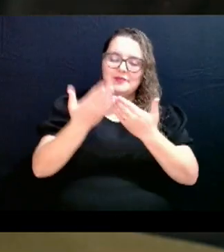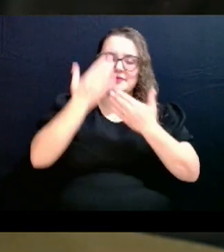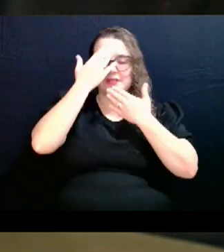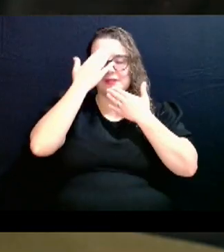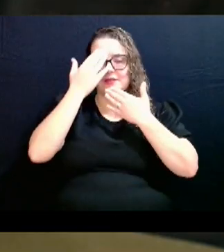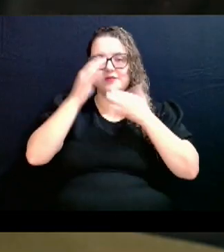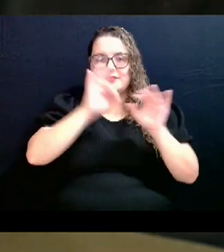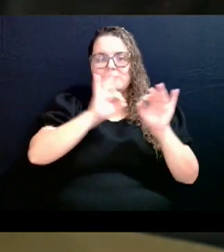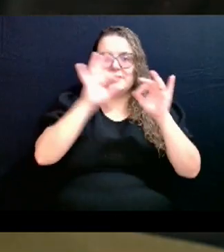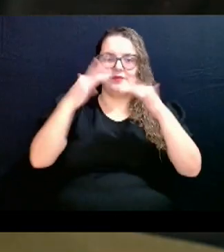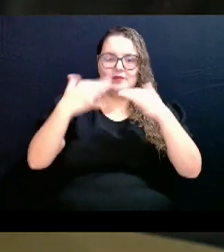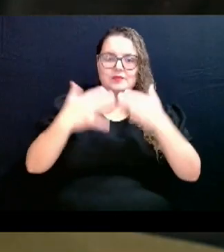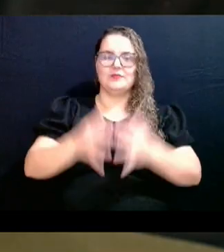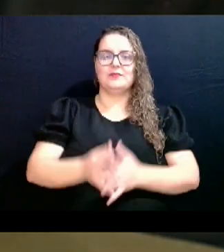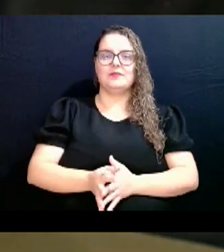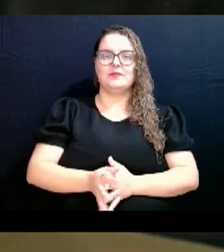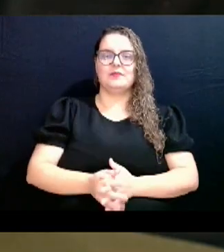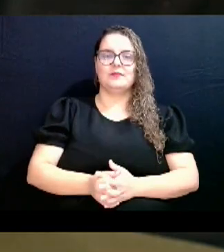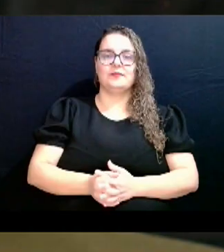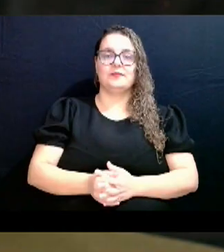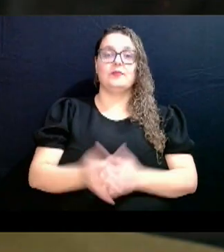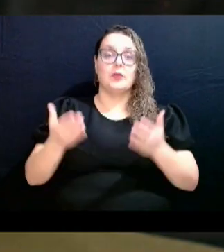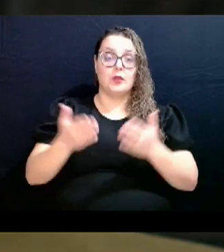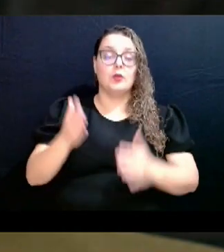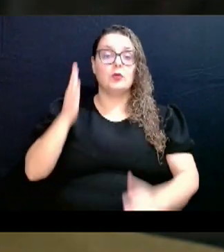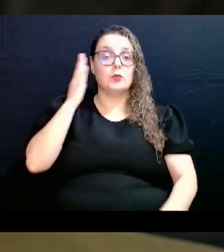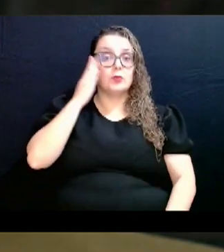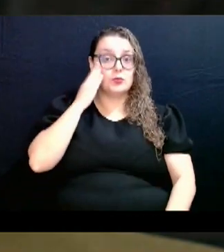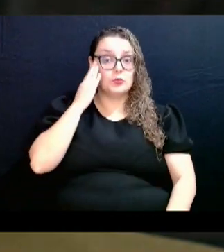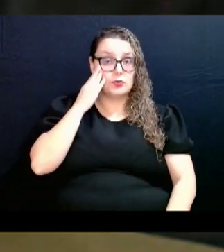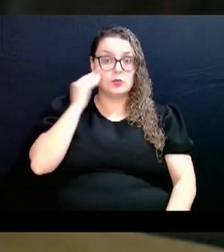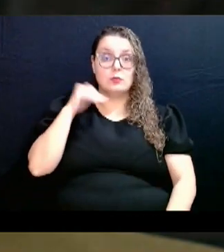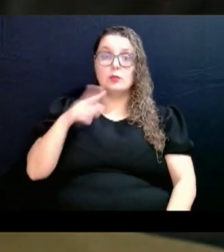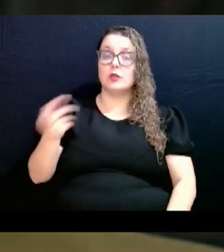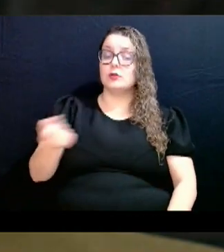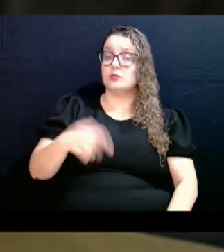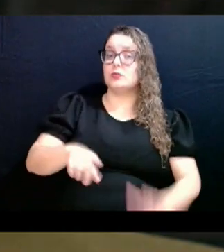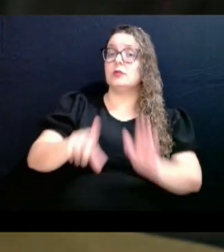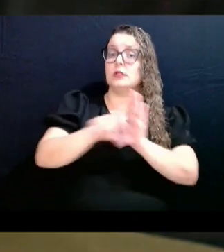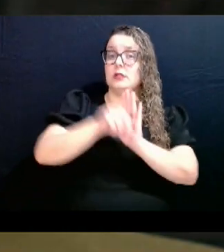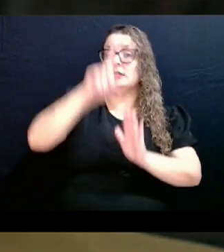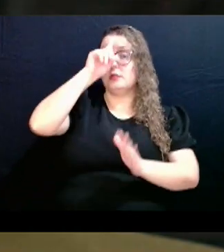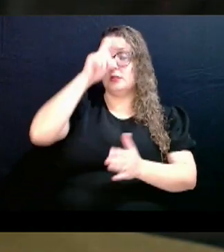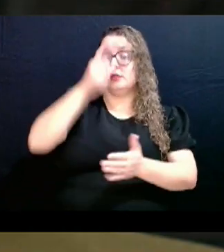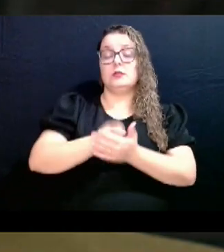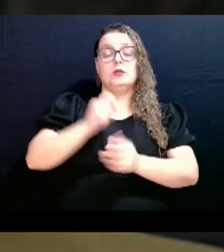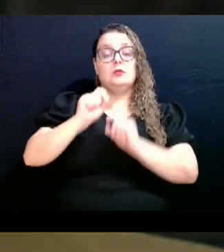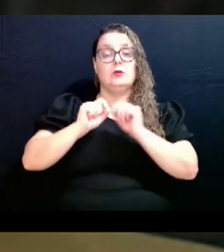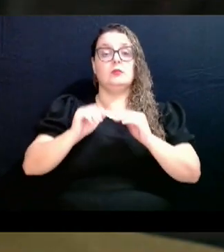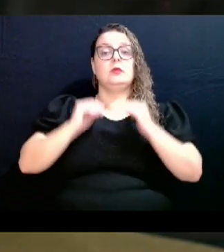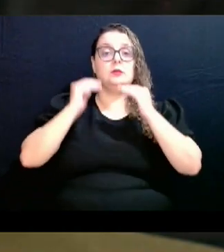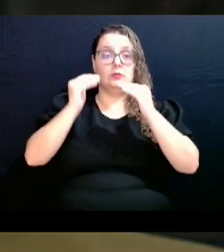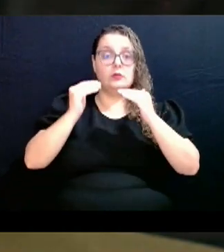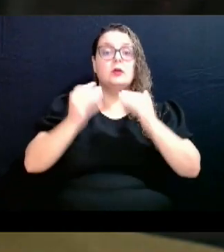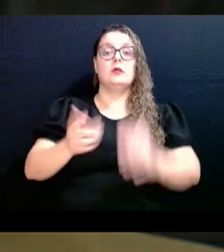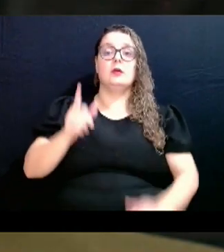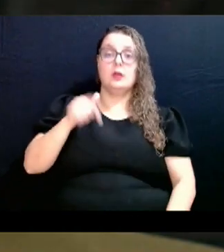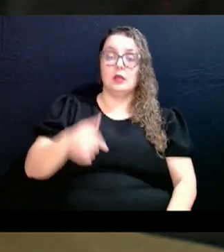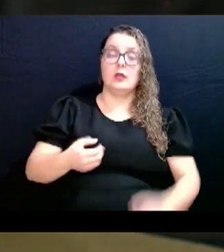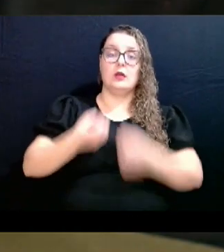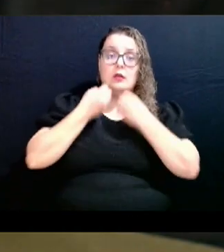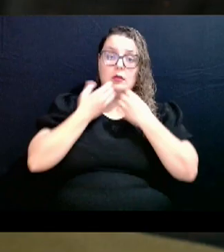sua companhia. Hoje a gente entendeu que mais do que leis e decisões, o que precisa prevalecer, gente, é o bem-estar